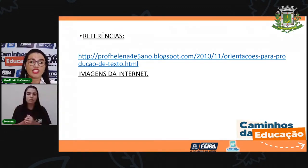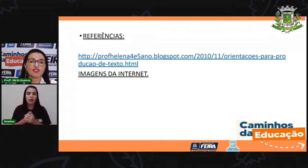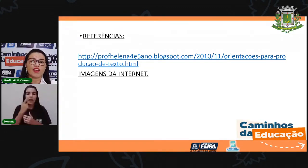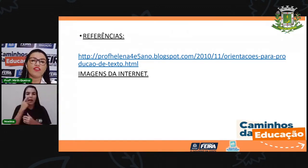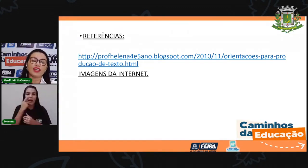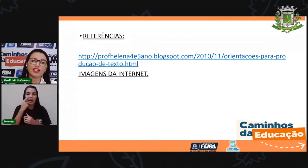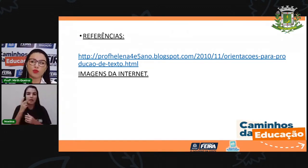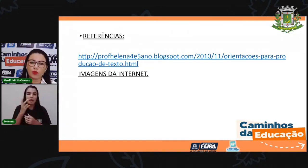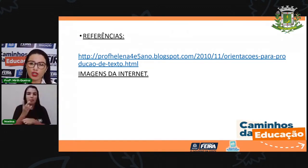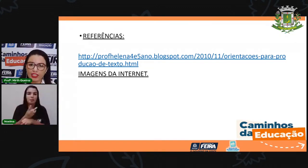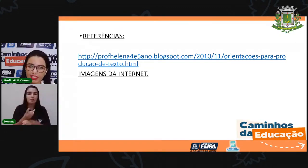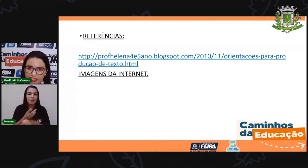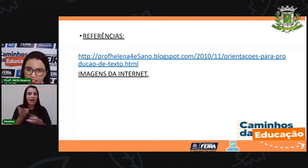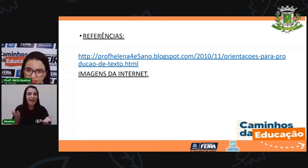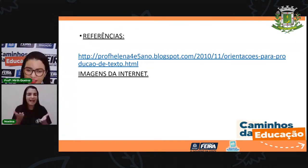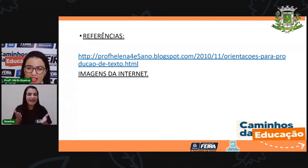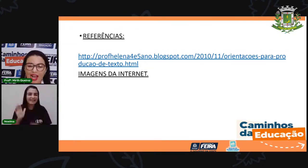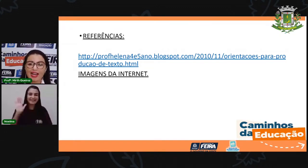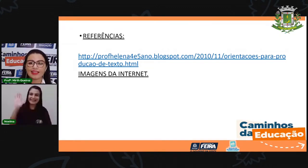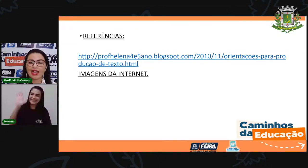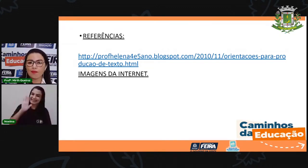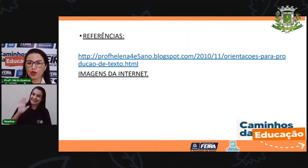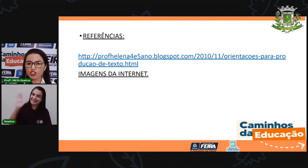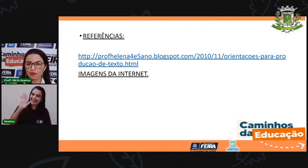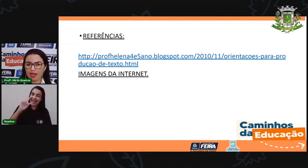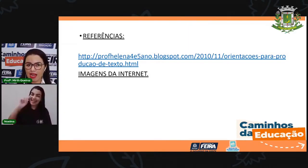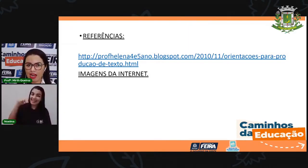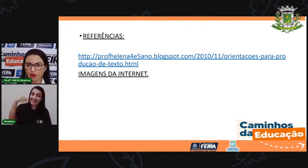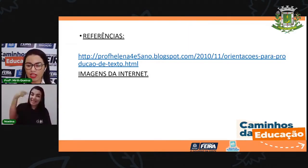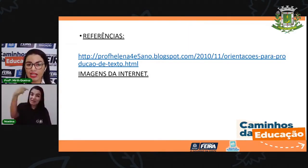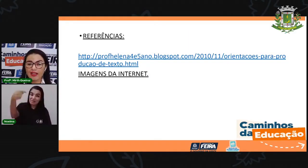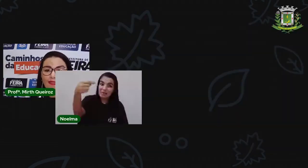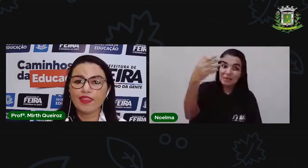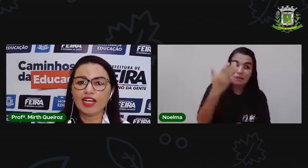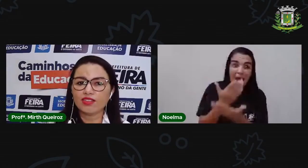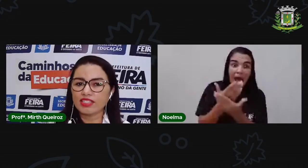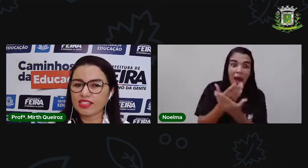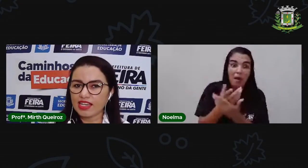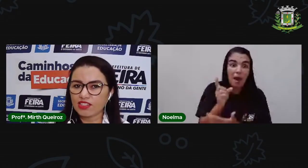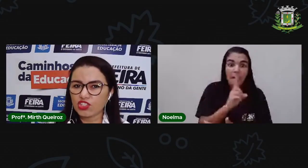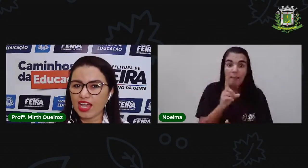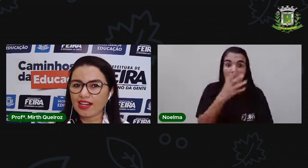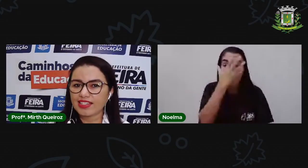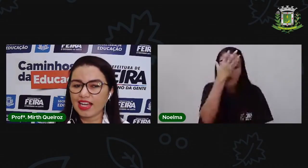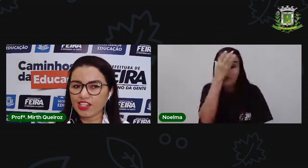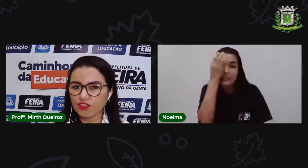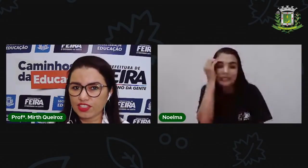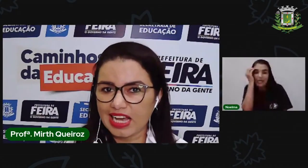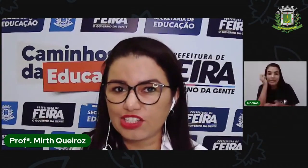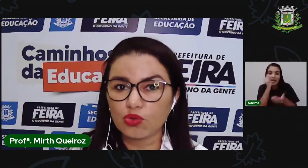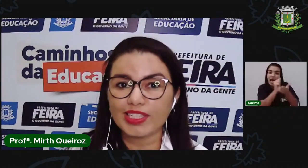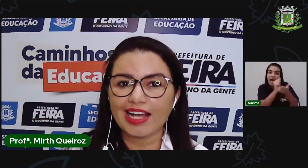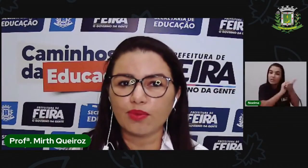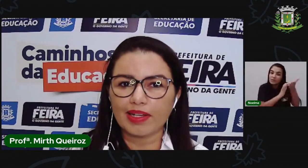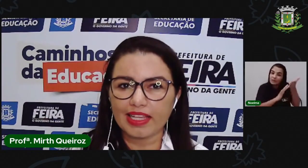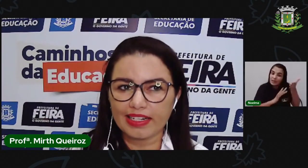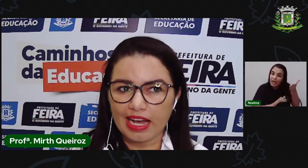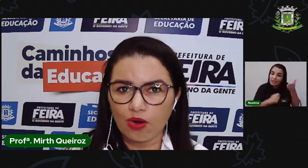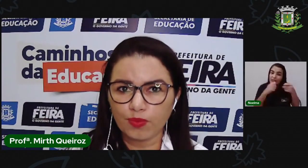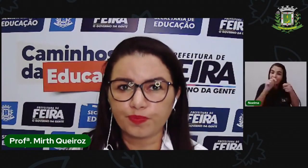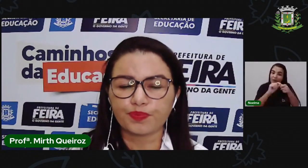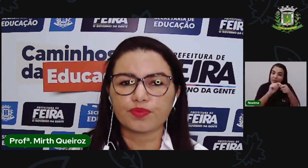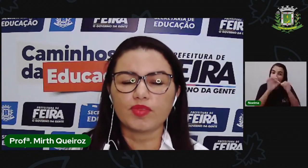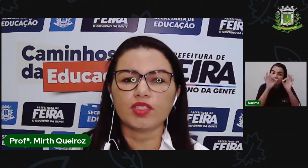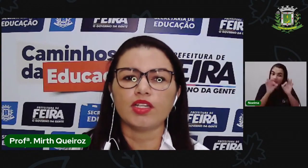E a gente vai ficando por aqui. Até a próxima aula. Não se esqueçam de realizar atividade. Cuidado do